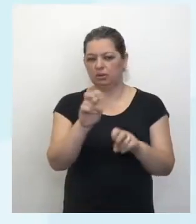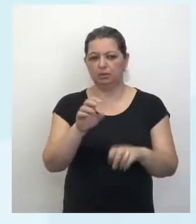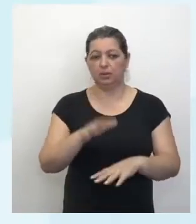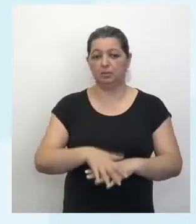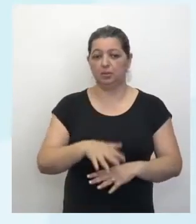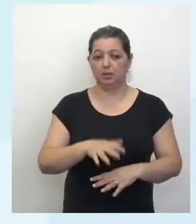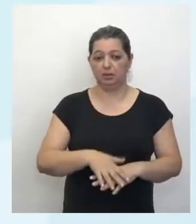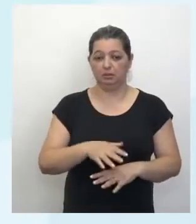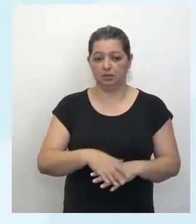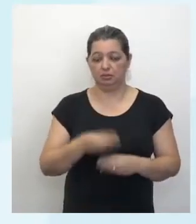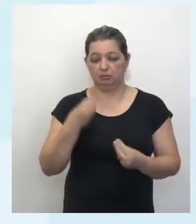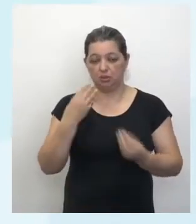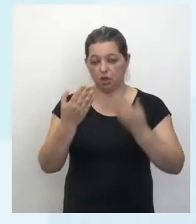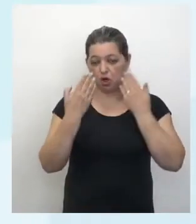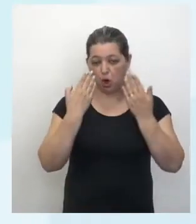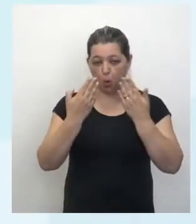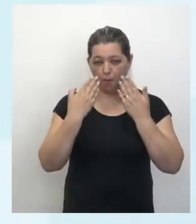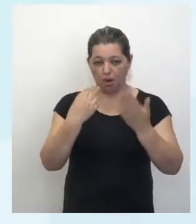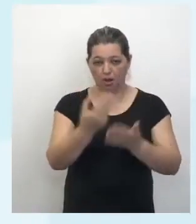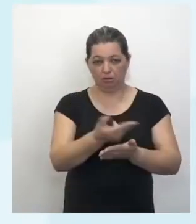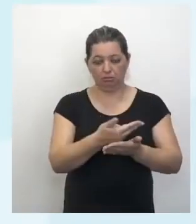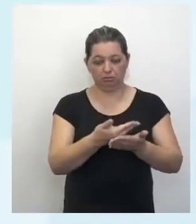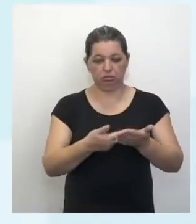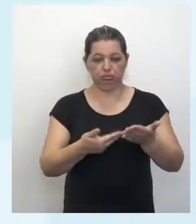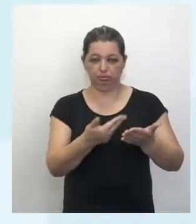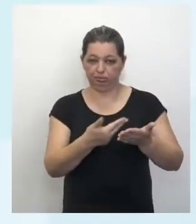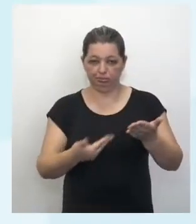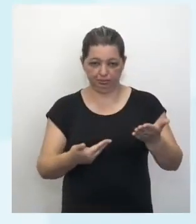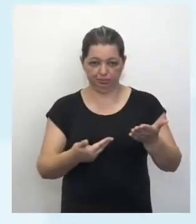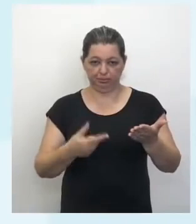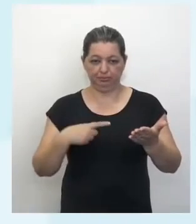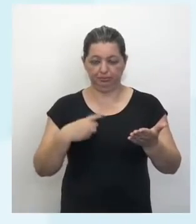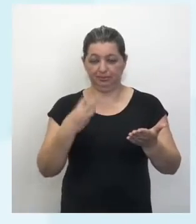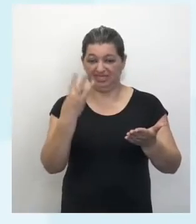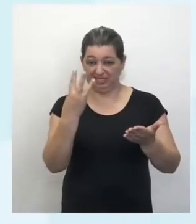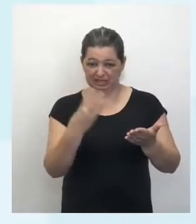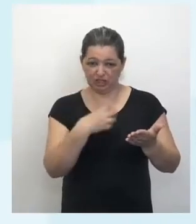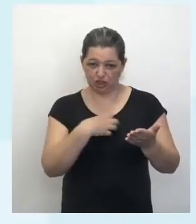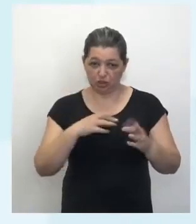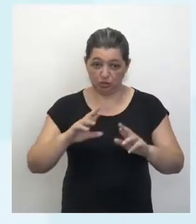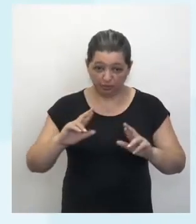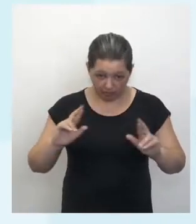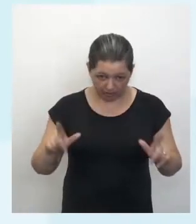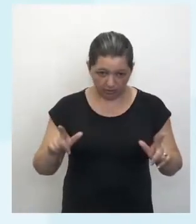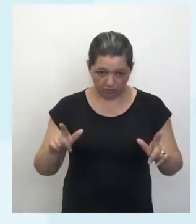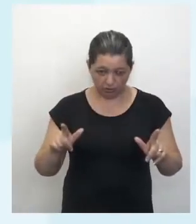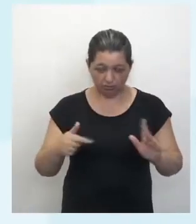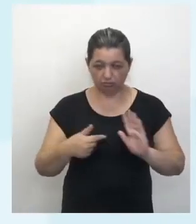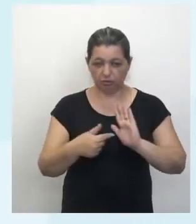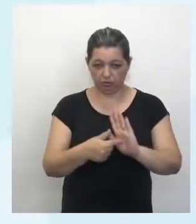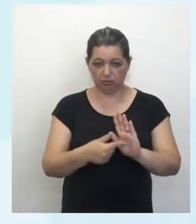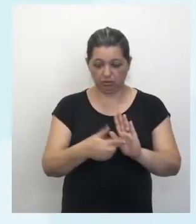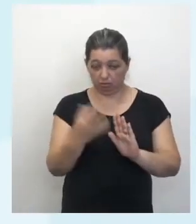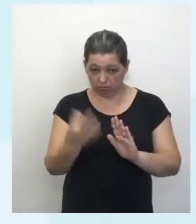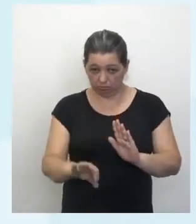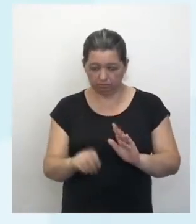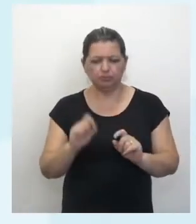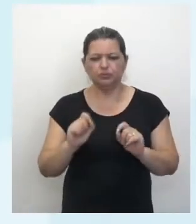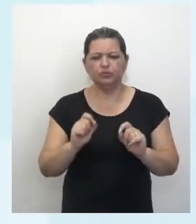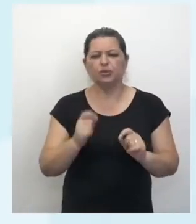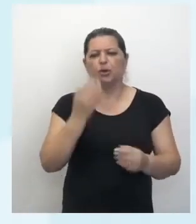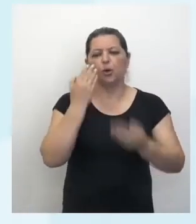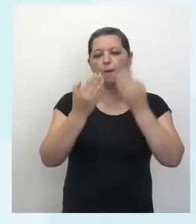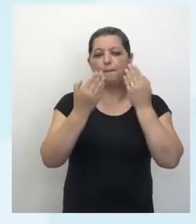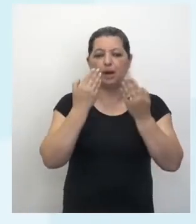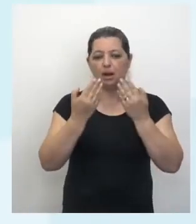se a gente quiser comparar algumas figuras, a gente tem 3 olhares aí que eu coloquei para vocês, tá certo? O que é comparar? Ver o que